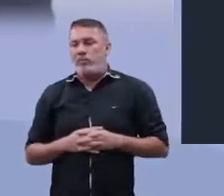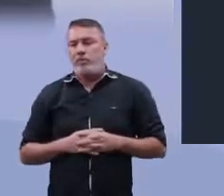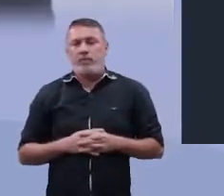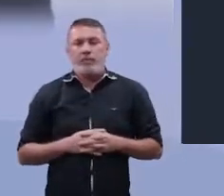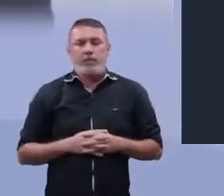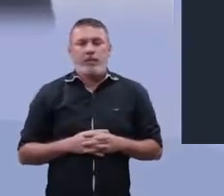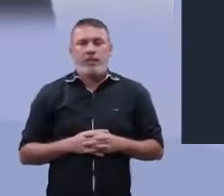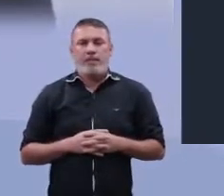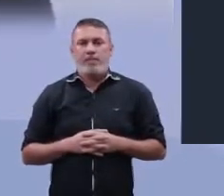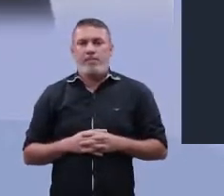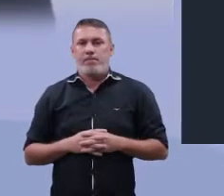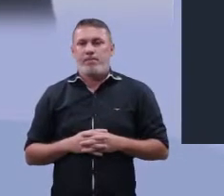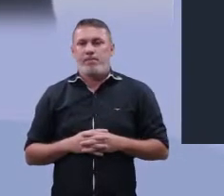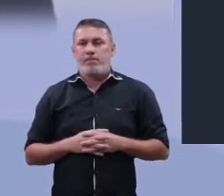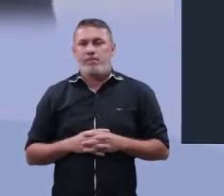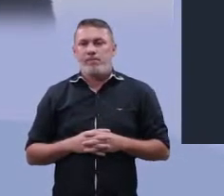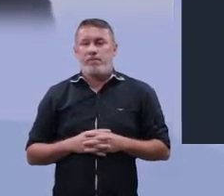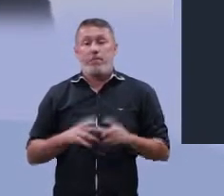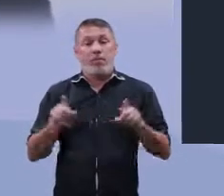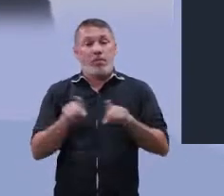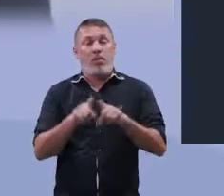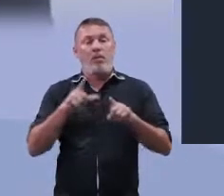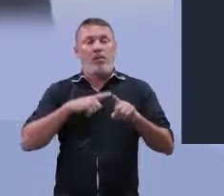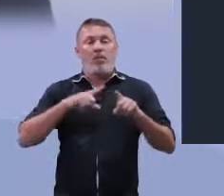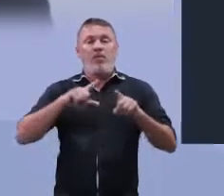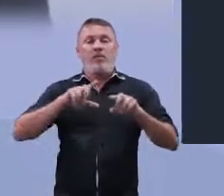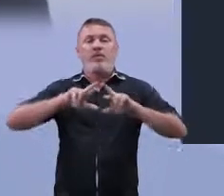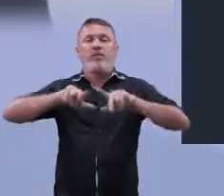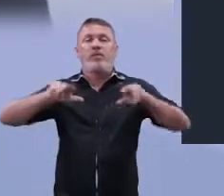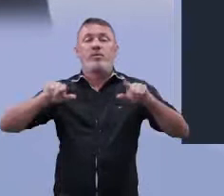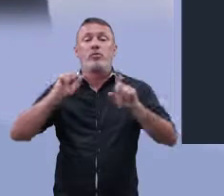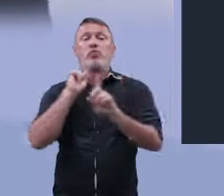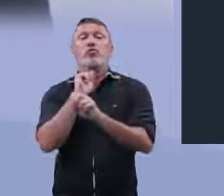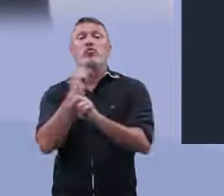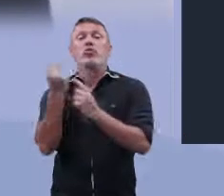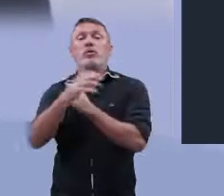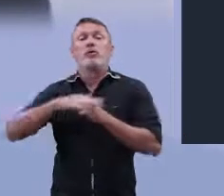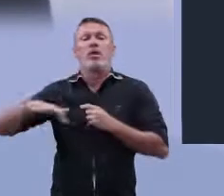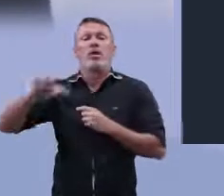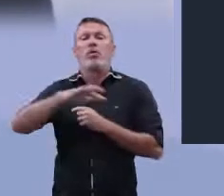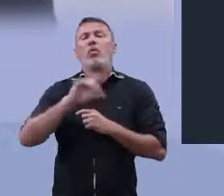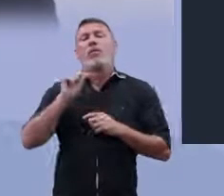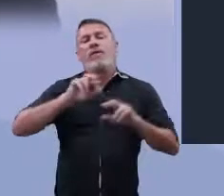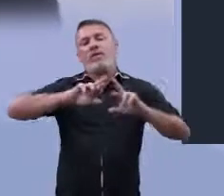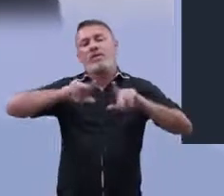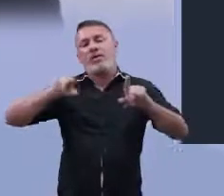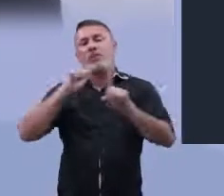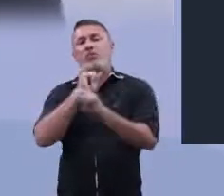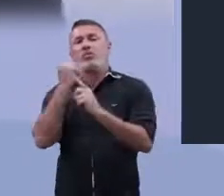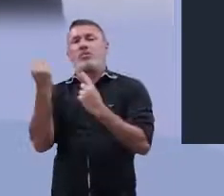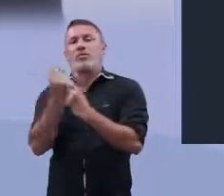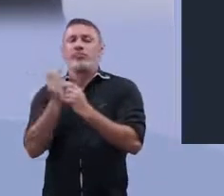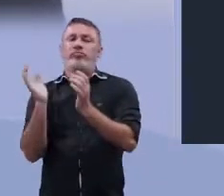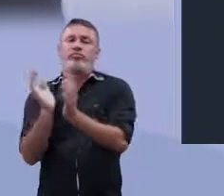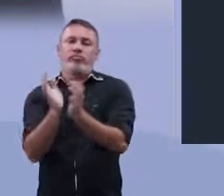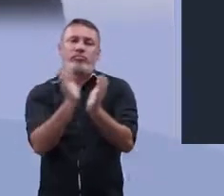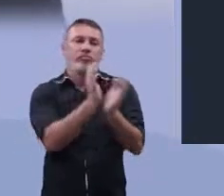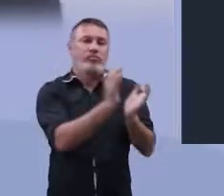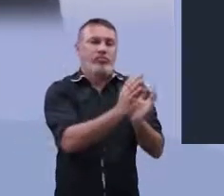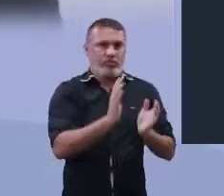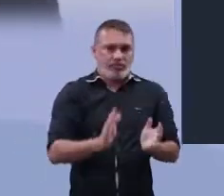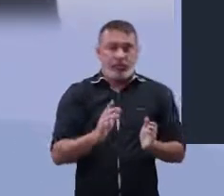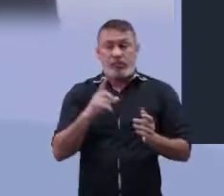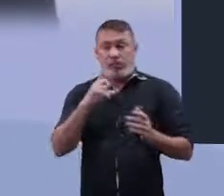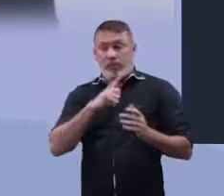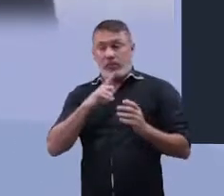significação. A variação social, ela vai variar de acordo com o grupo social de cada falante. Então, de